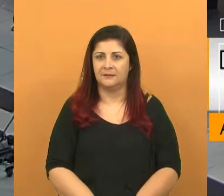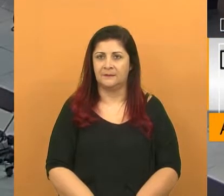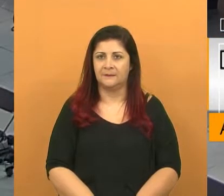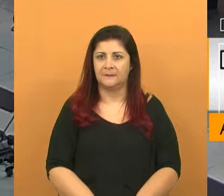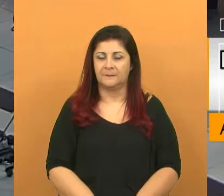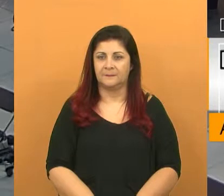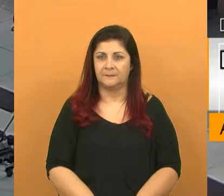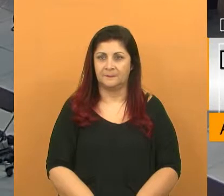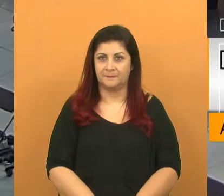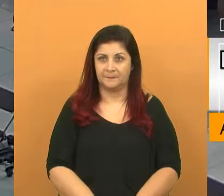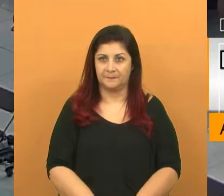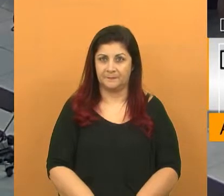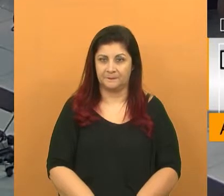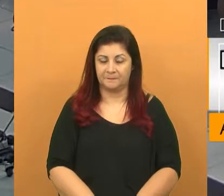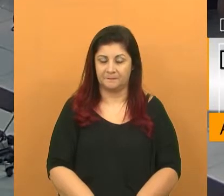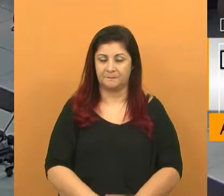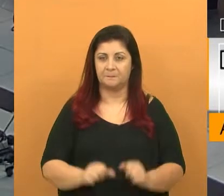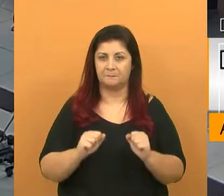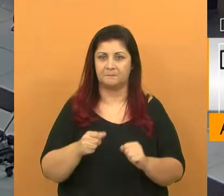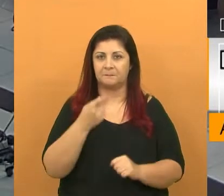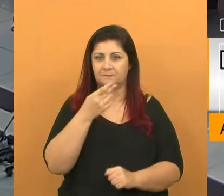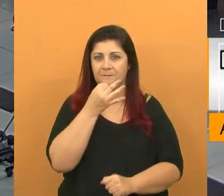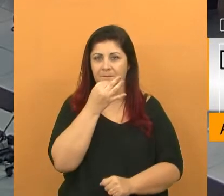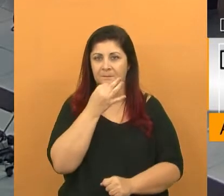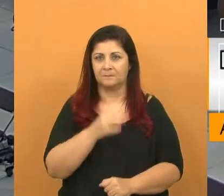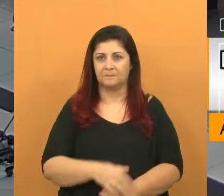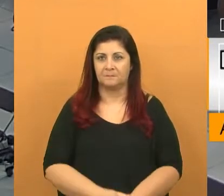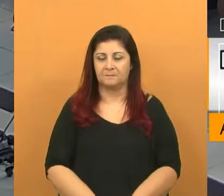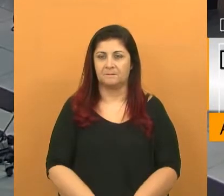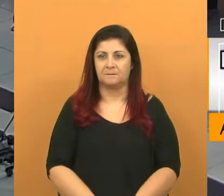o projeto continua em discussão